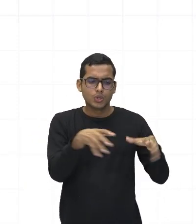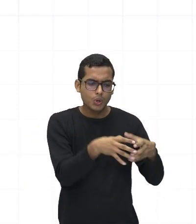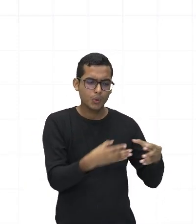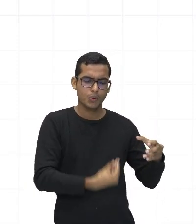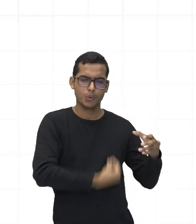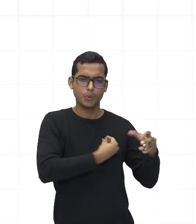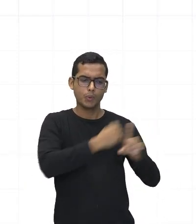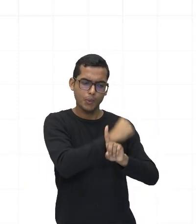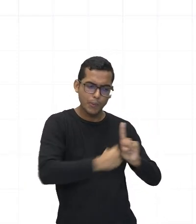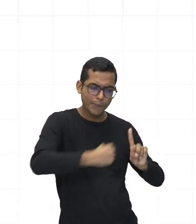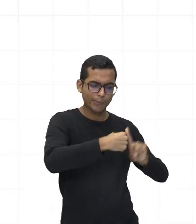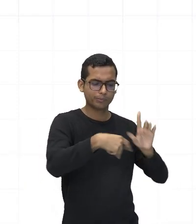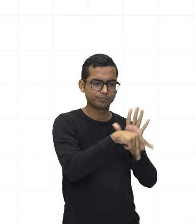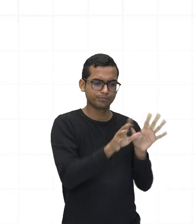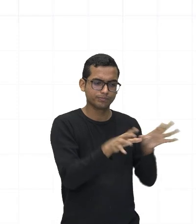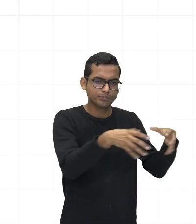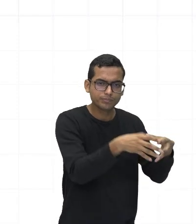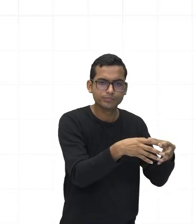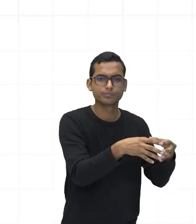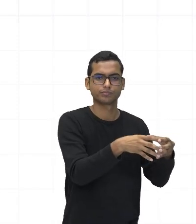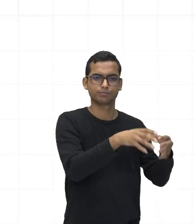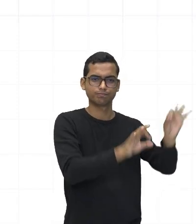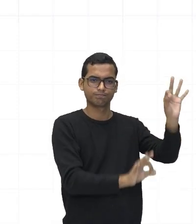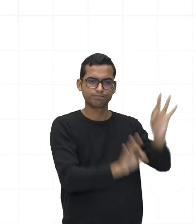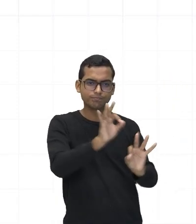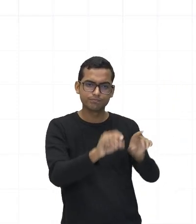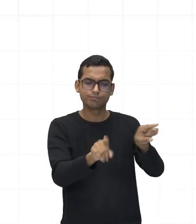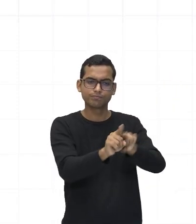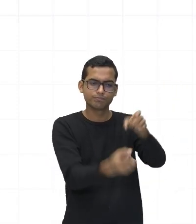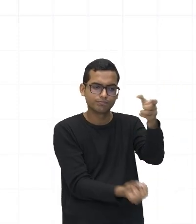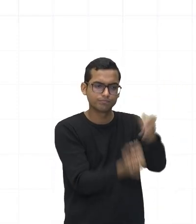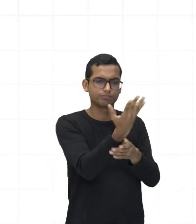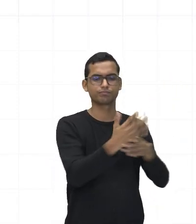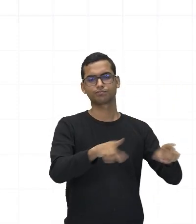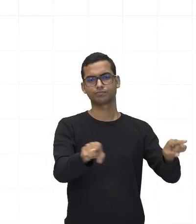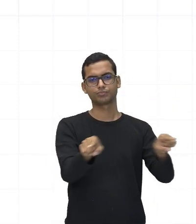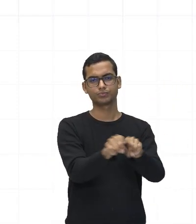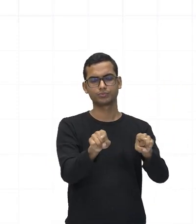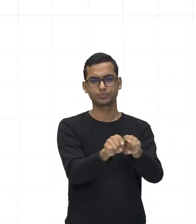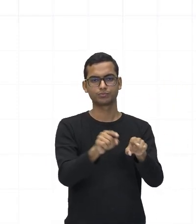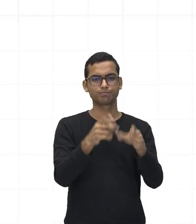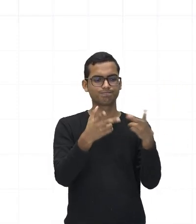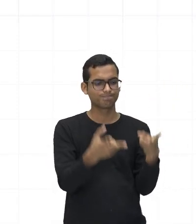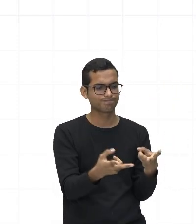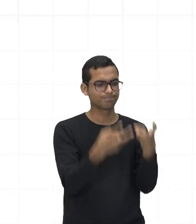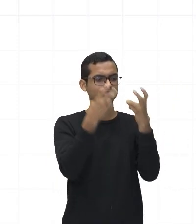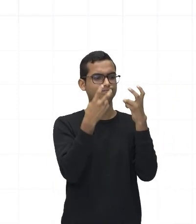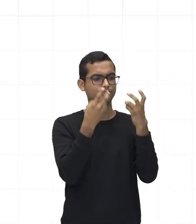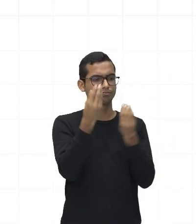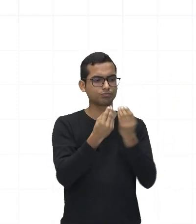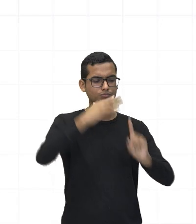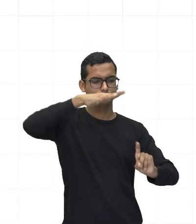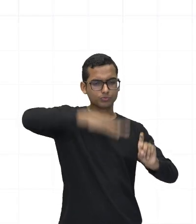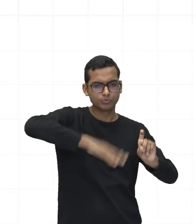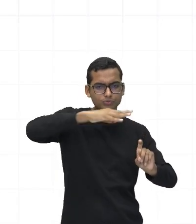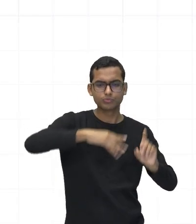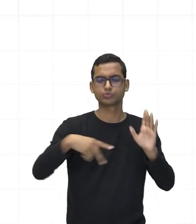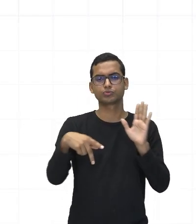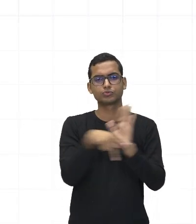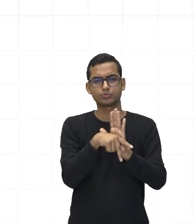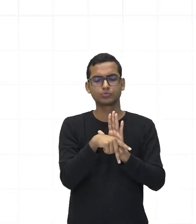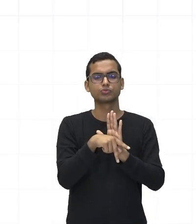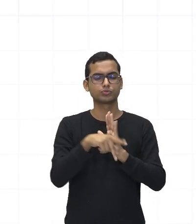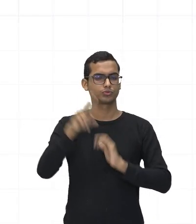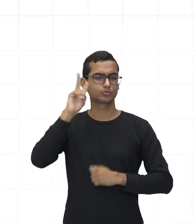eles pertencem, do grupo que o elaborou, que o criou, que reconhece aquele mito como parte da sua